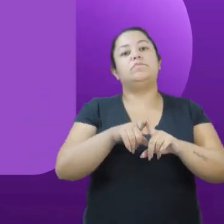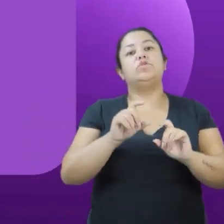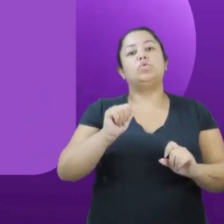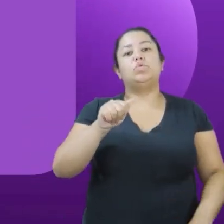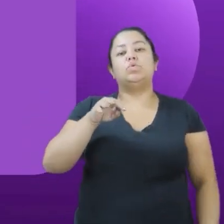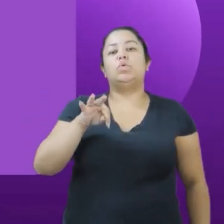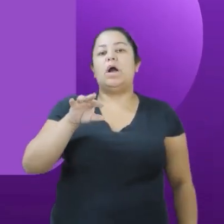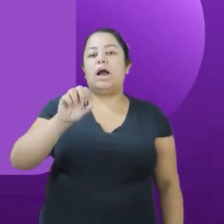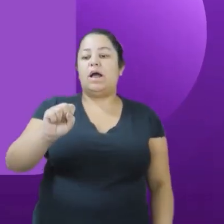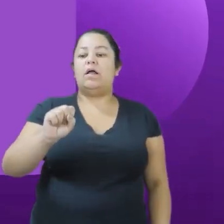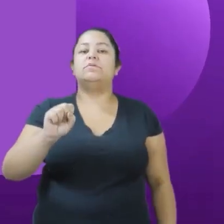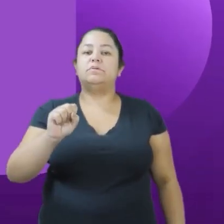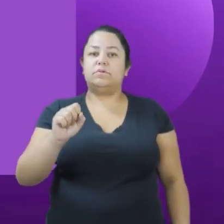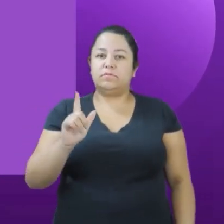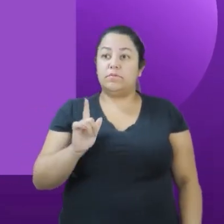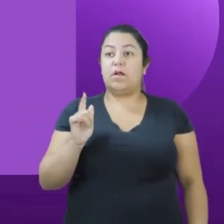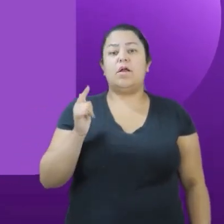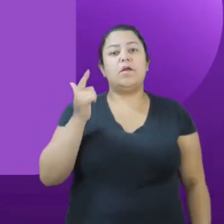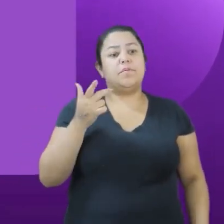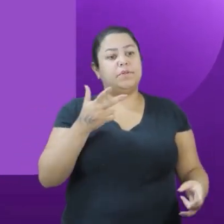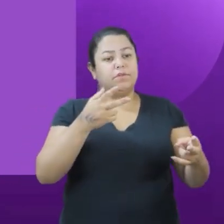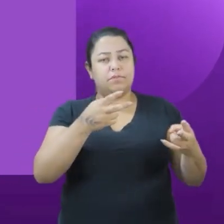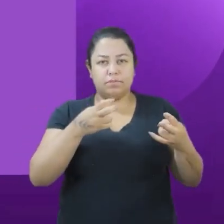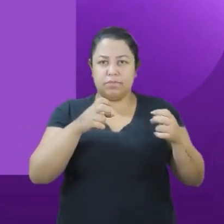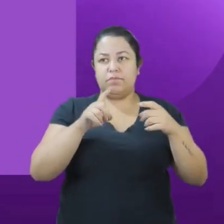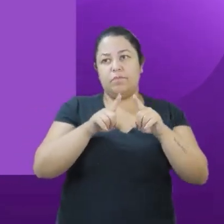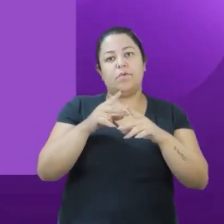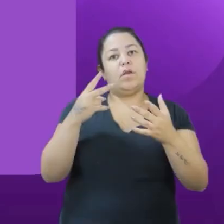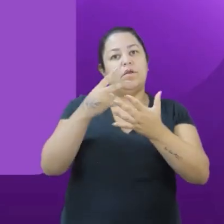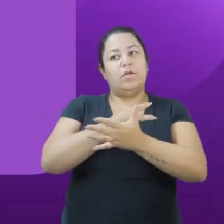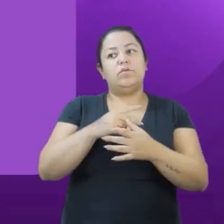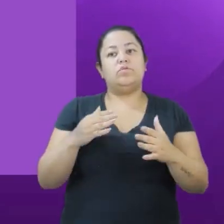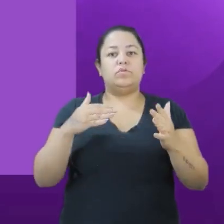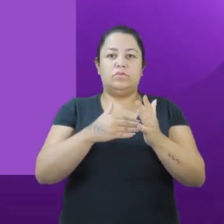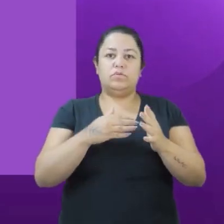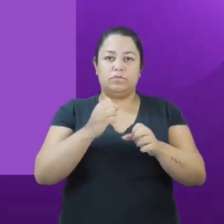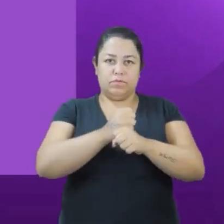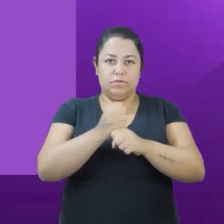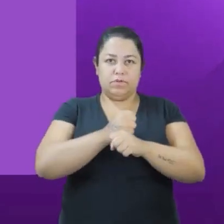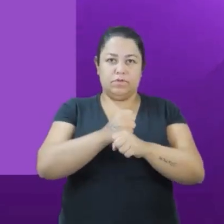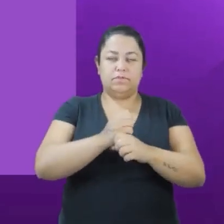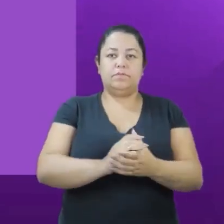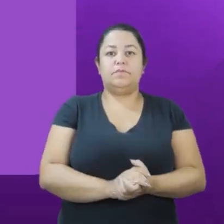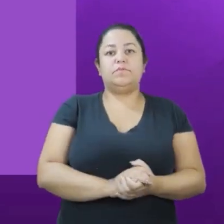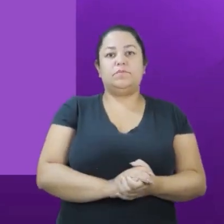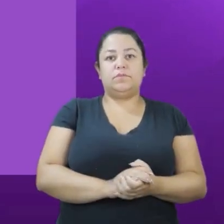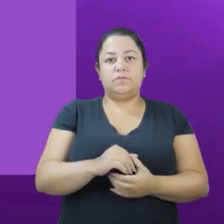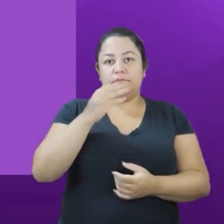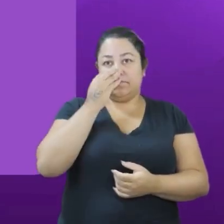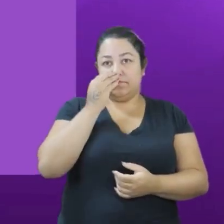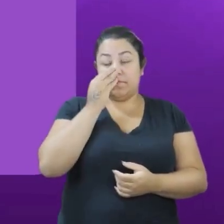vai perceber, ela acentuou muito gradativamente nos últimos anos, né?